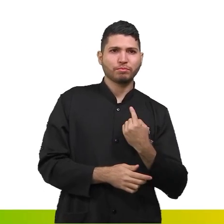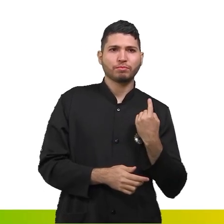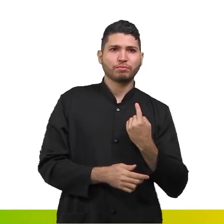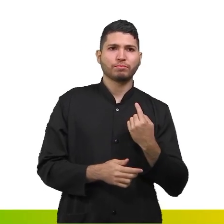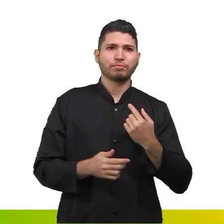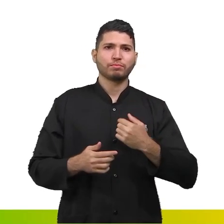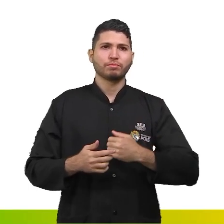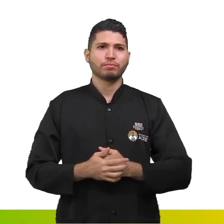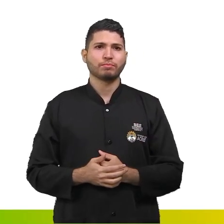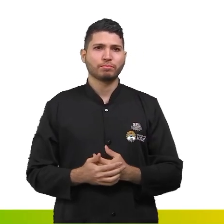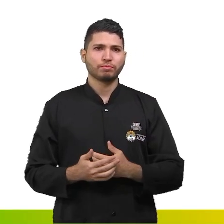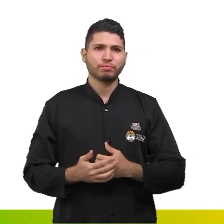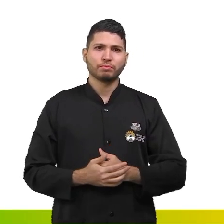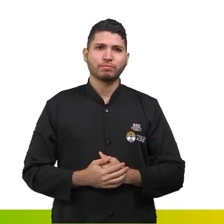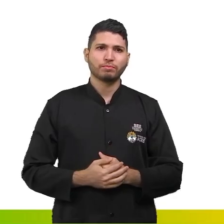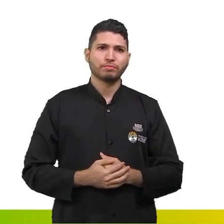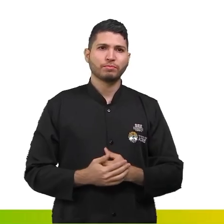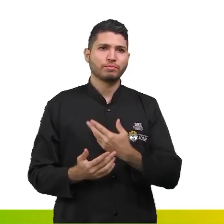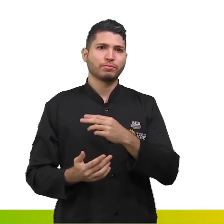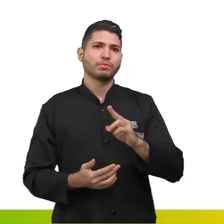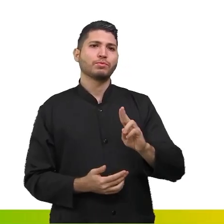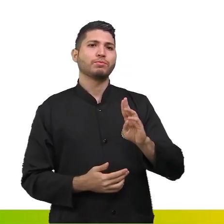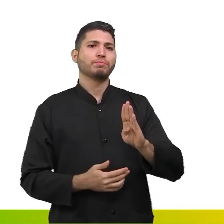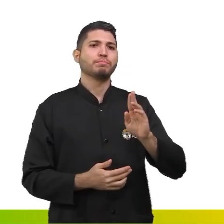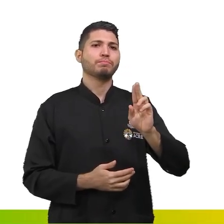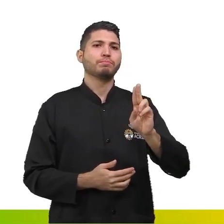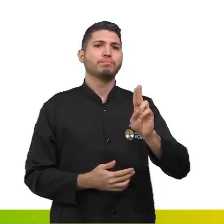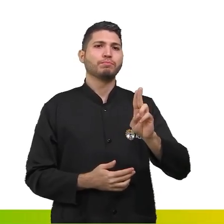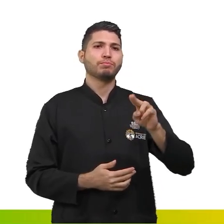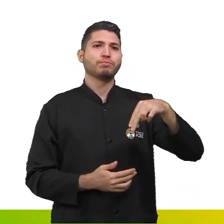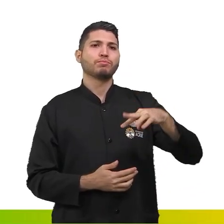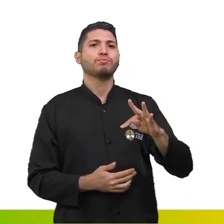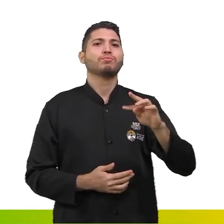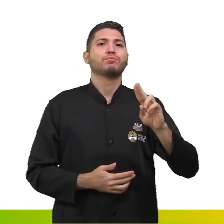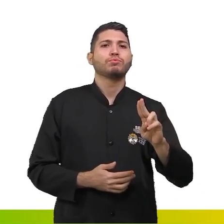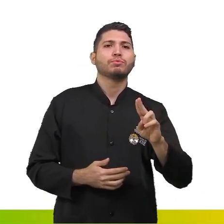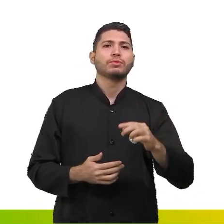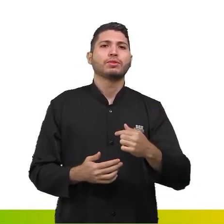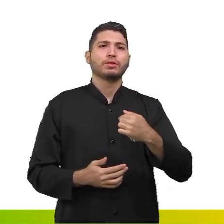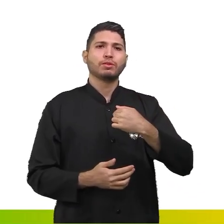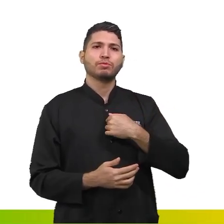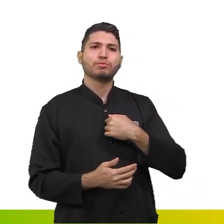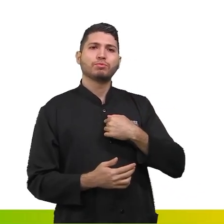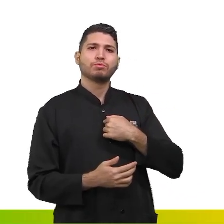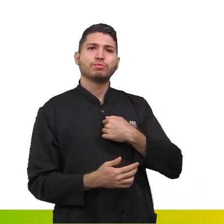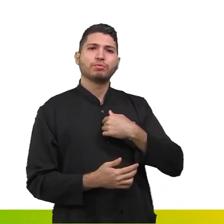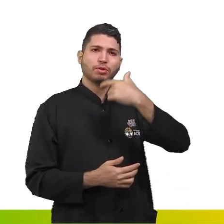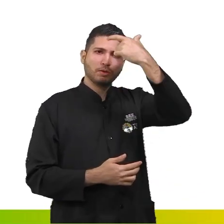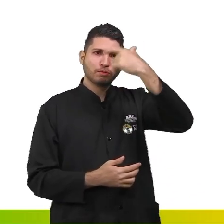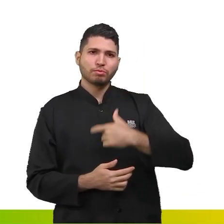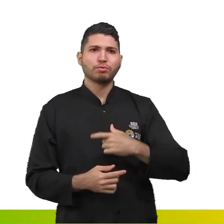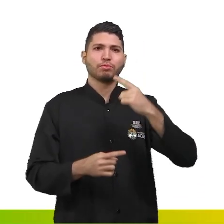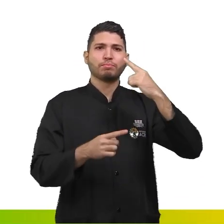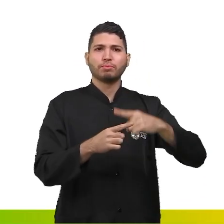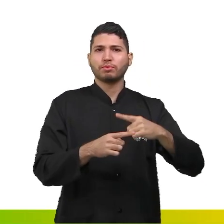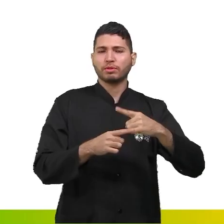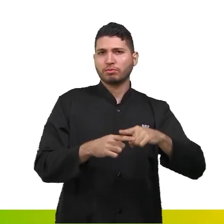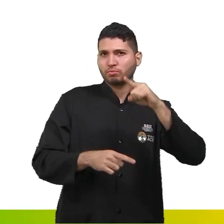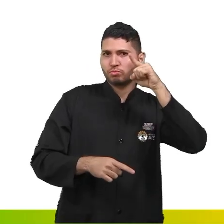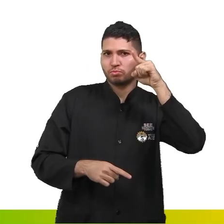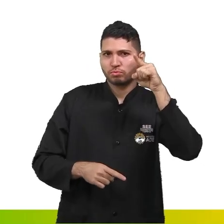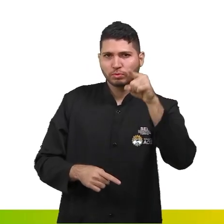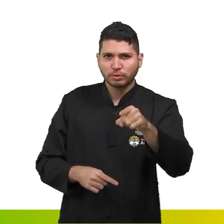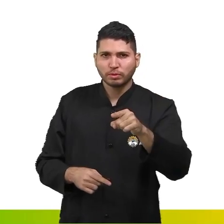Ubuntu, eu sou porque tu és. Eu só posso ser pessoa através de